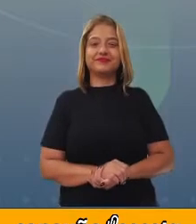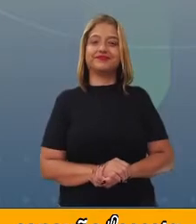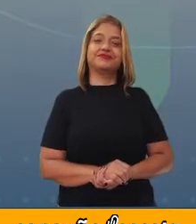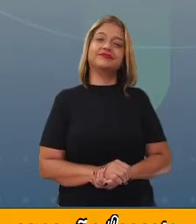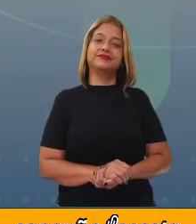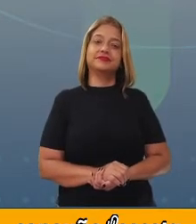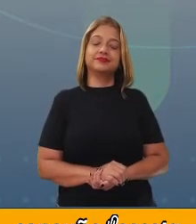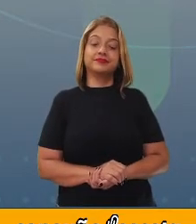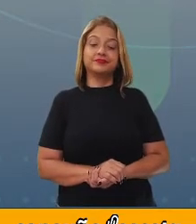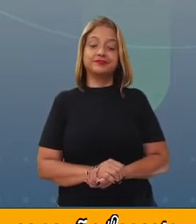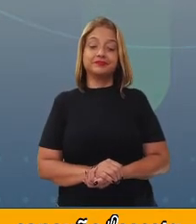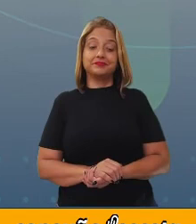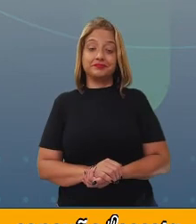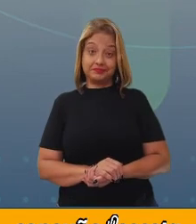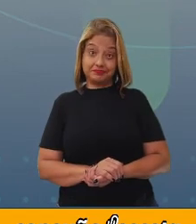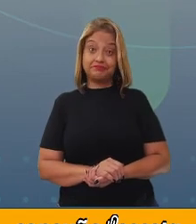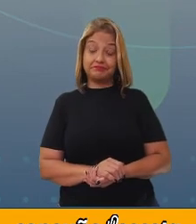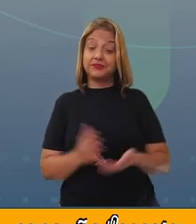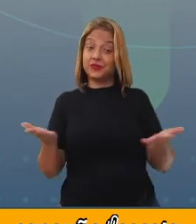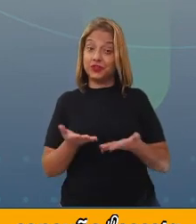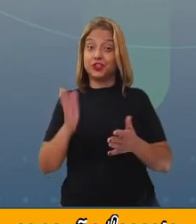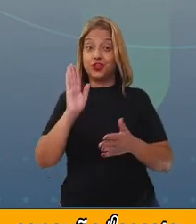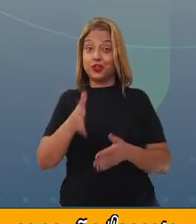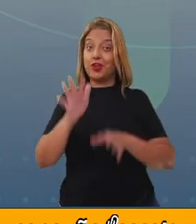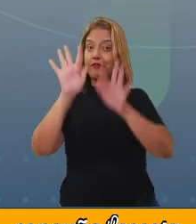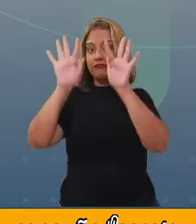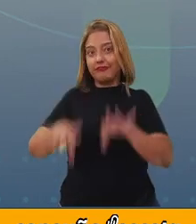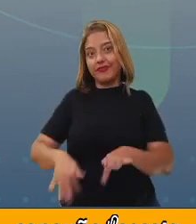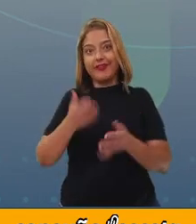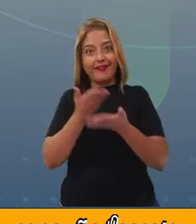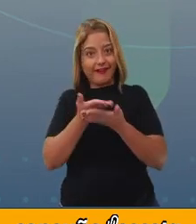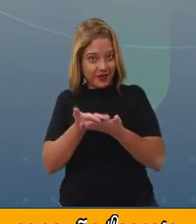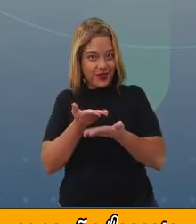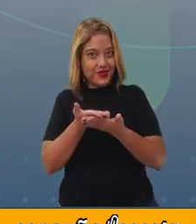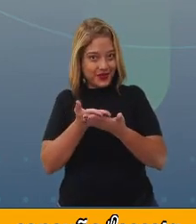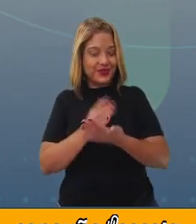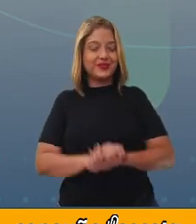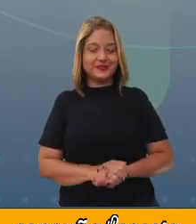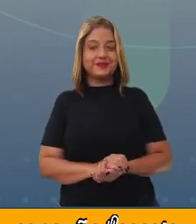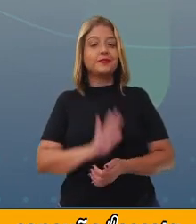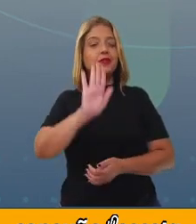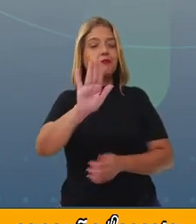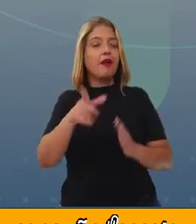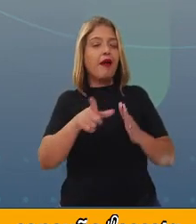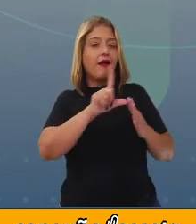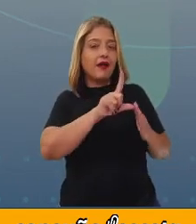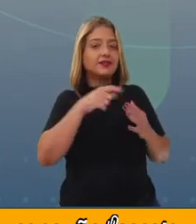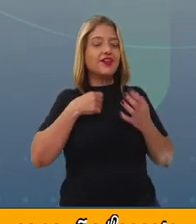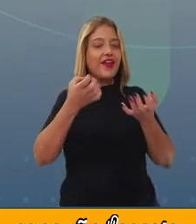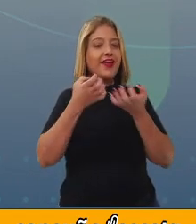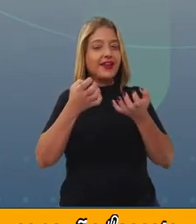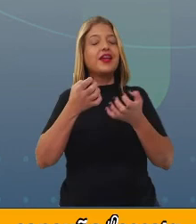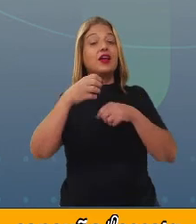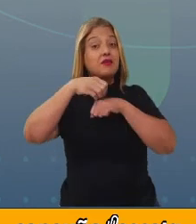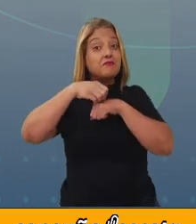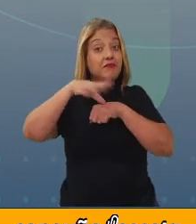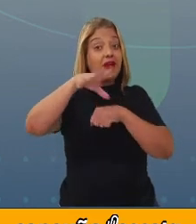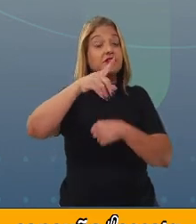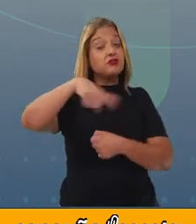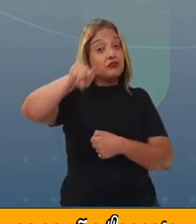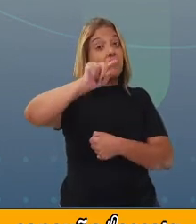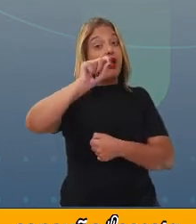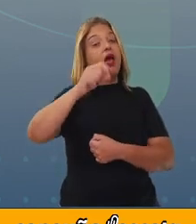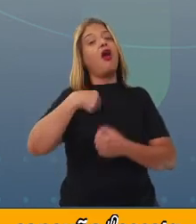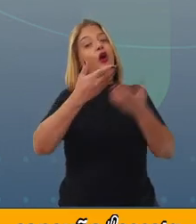Bem, estamos chegando ao fim da nossa aula, mas antes quero deixar registrado aqui o convite